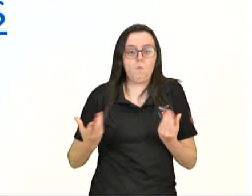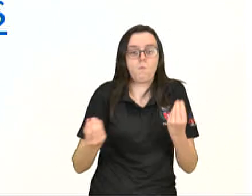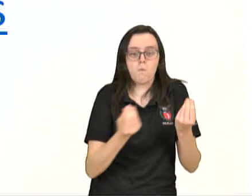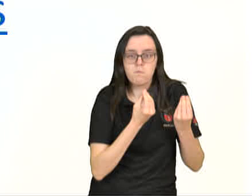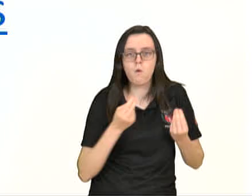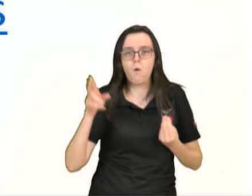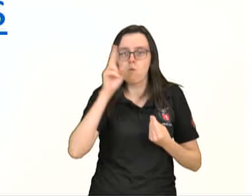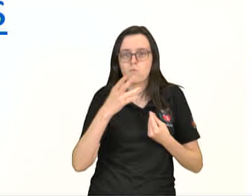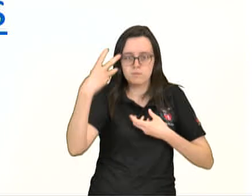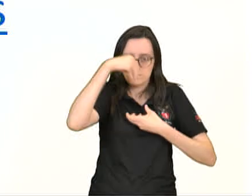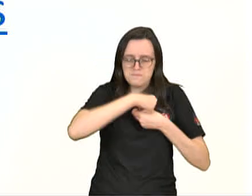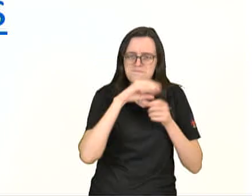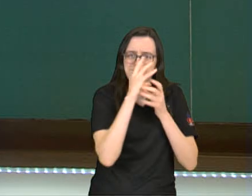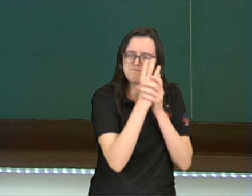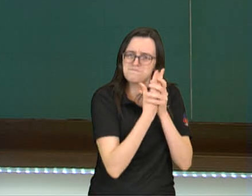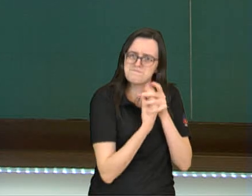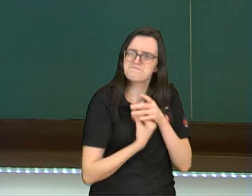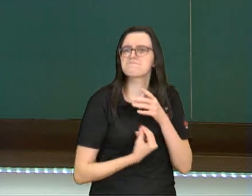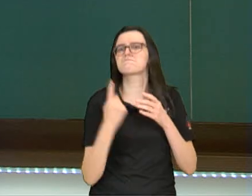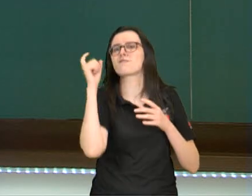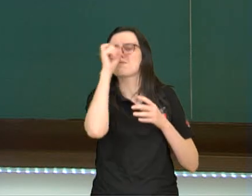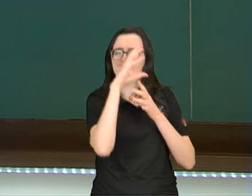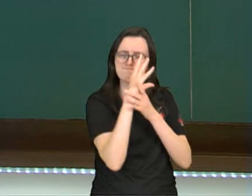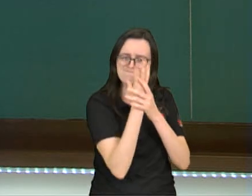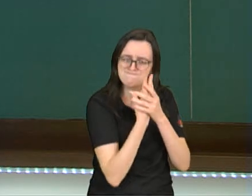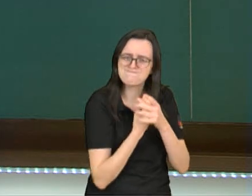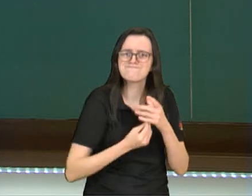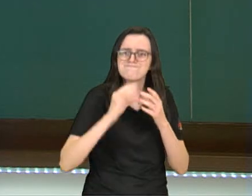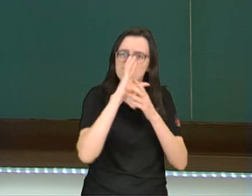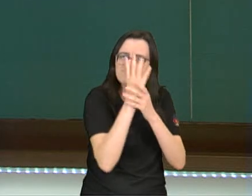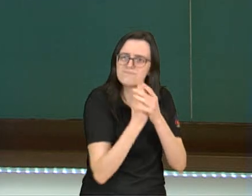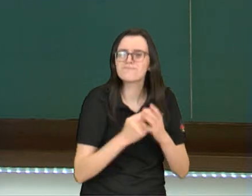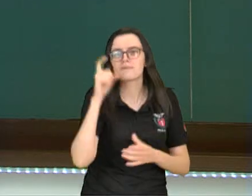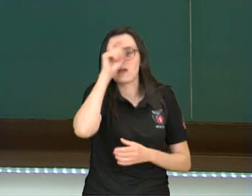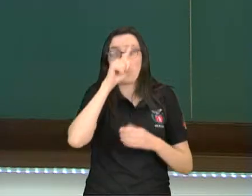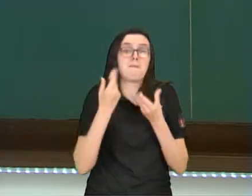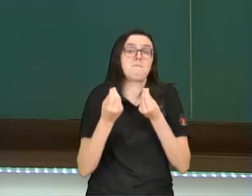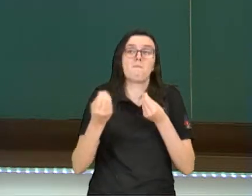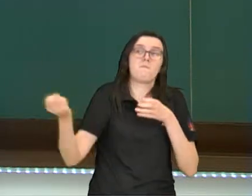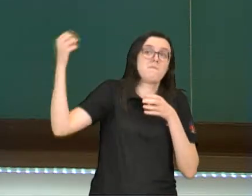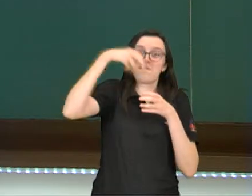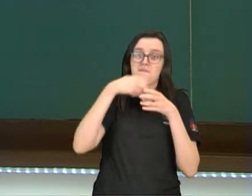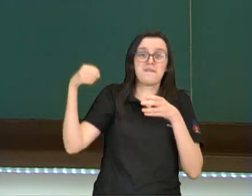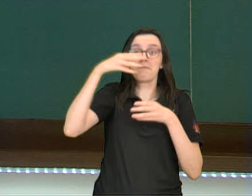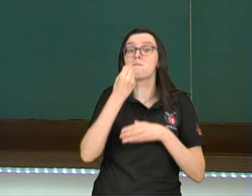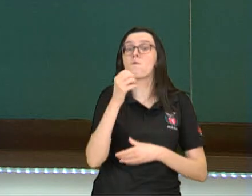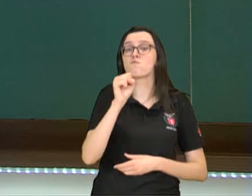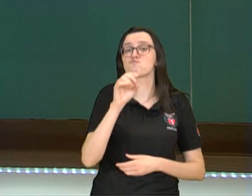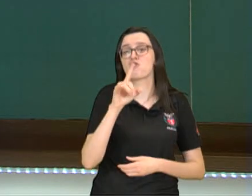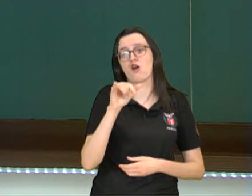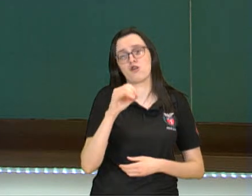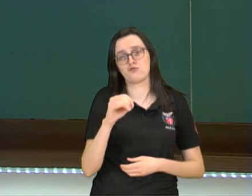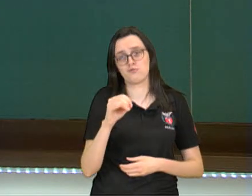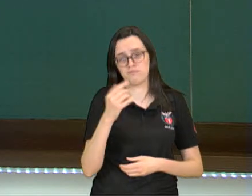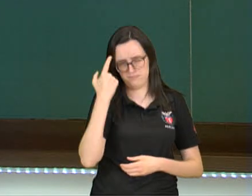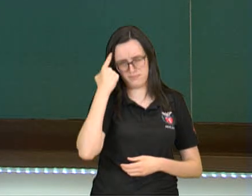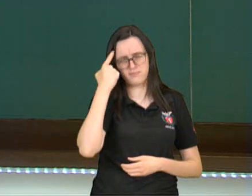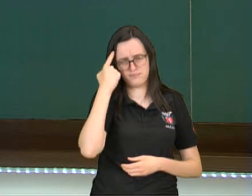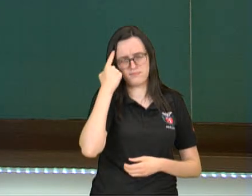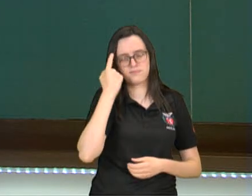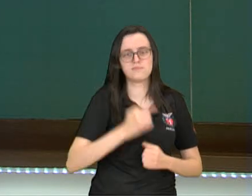quantidades de minerais, ou seja, para processar essa quantidade absurda de sódio que possa chegar